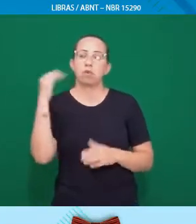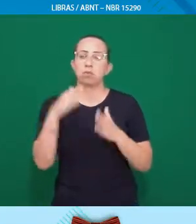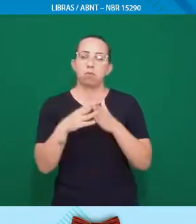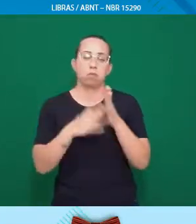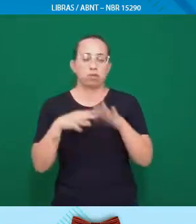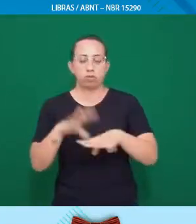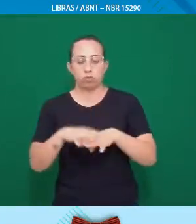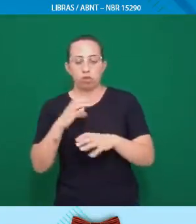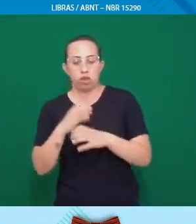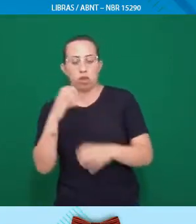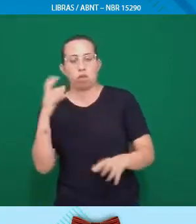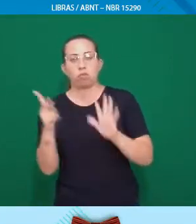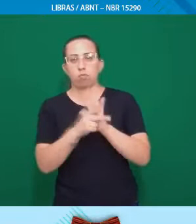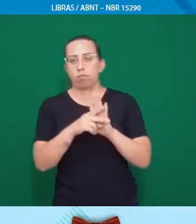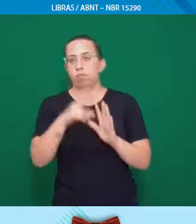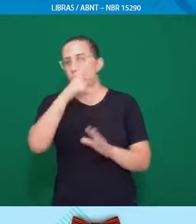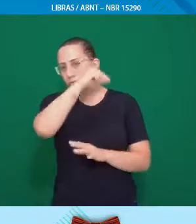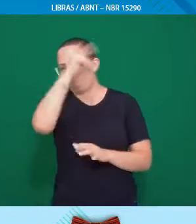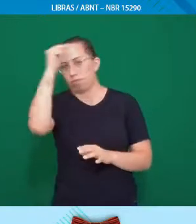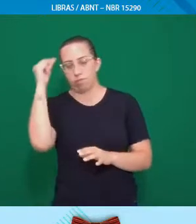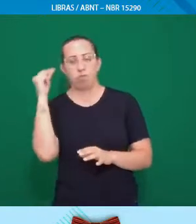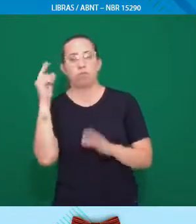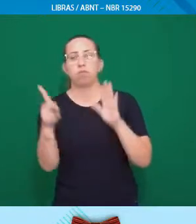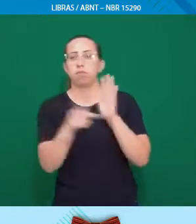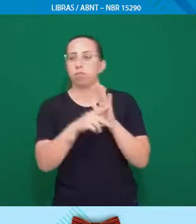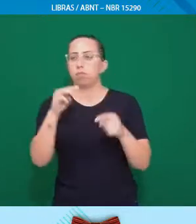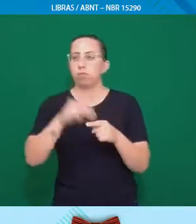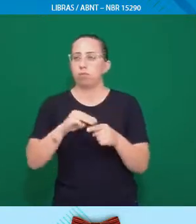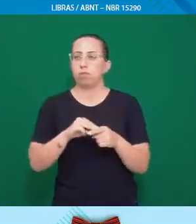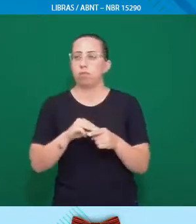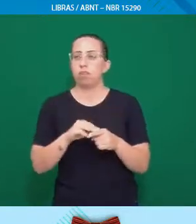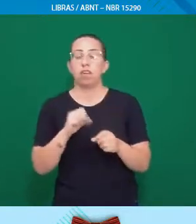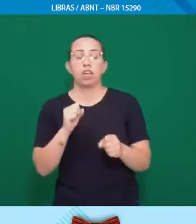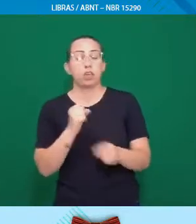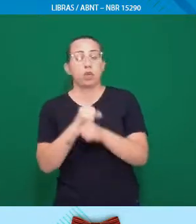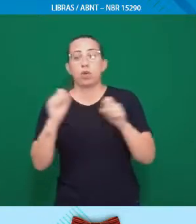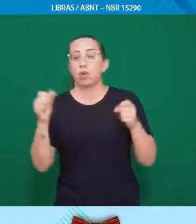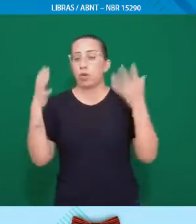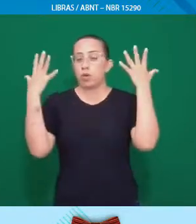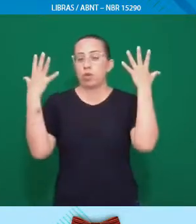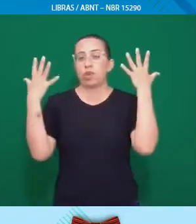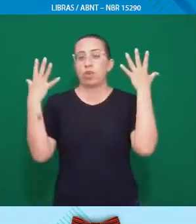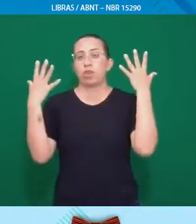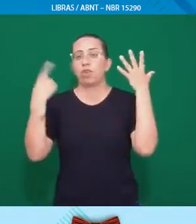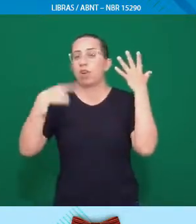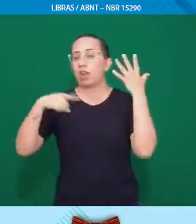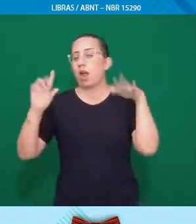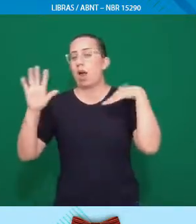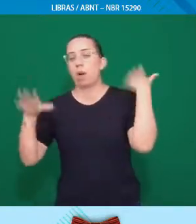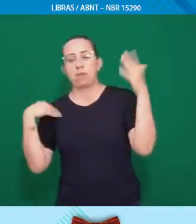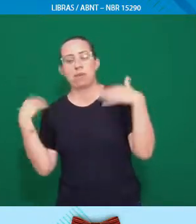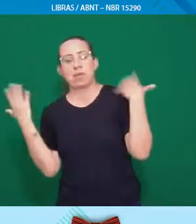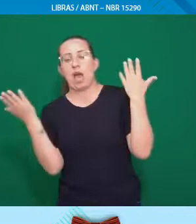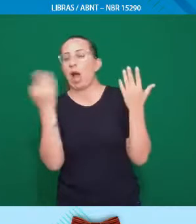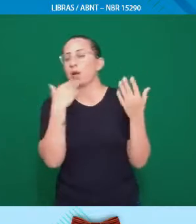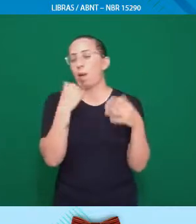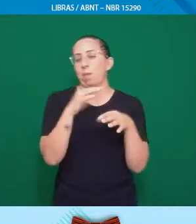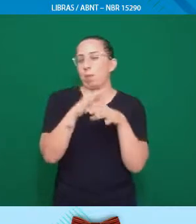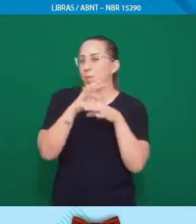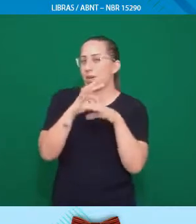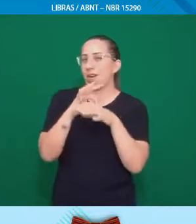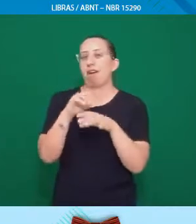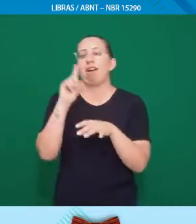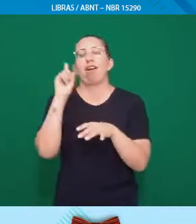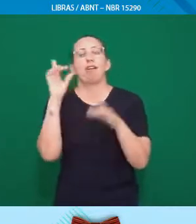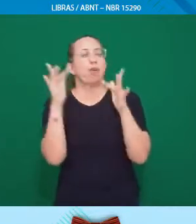e com esses eventos né acima de tudo que você ir lá confraternizar e comer uma carne é o essa interação que acaba